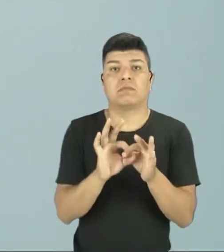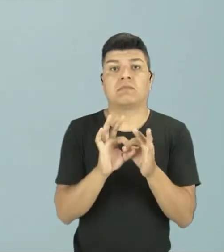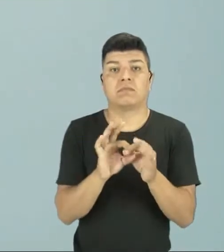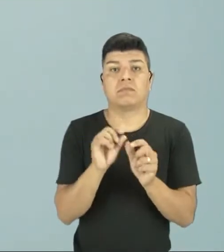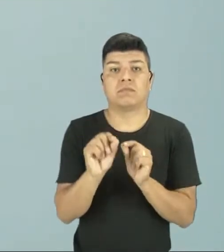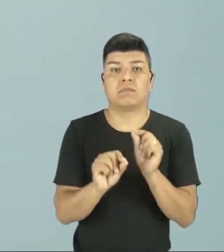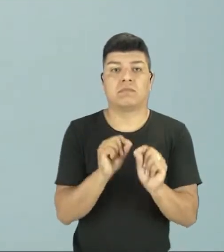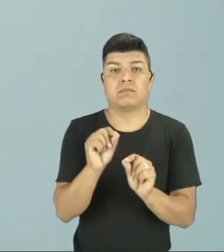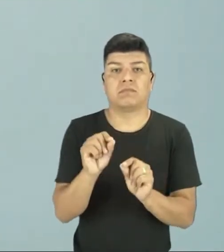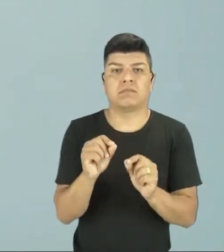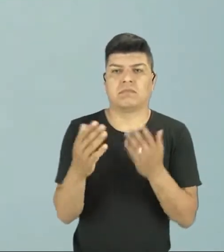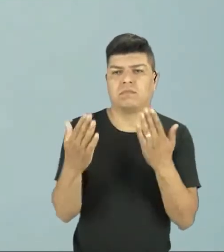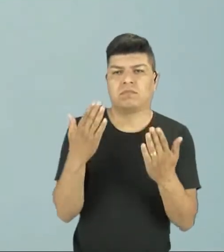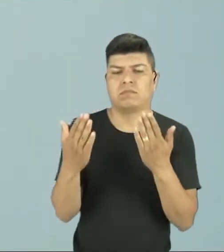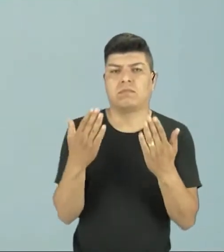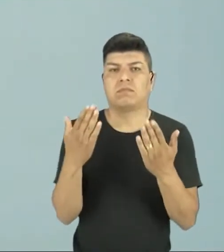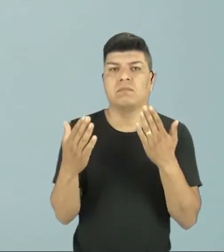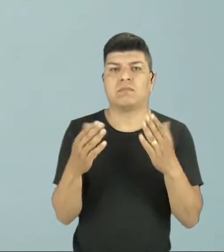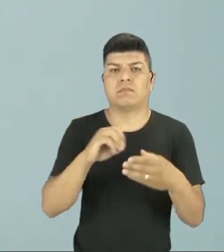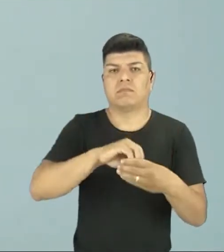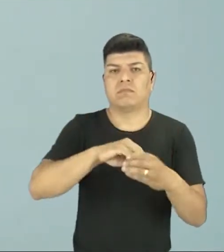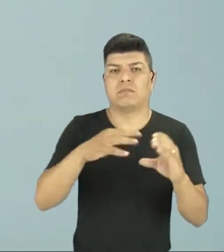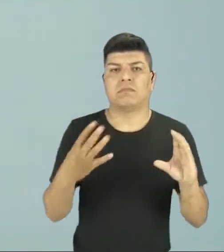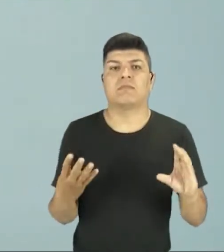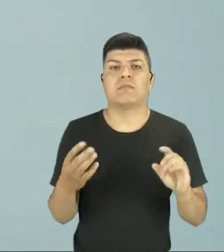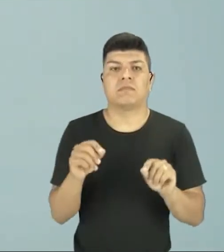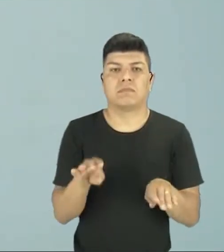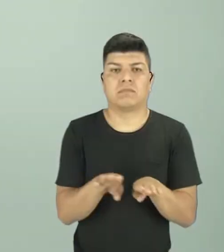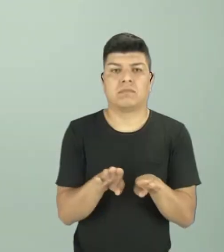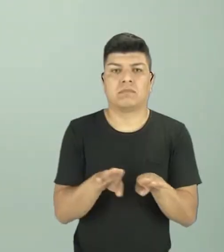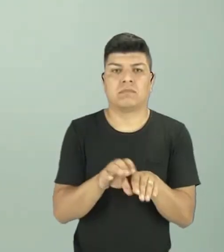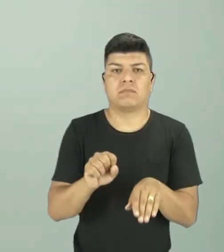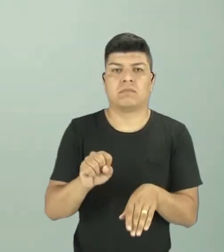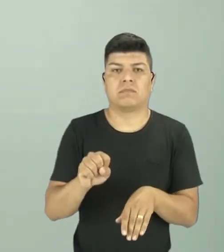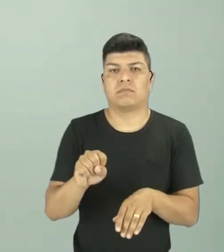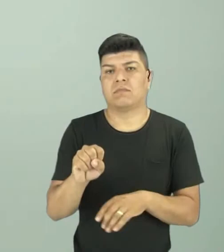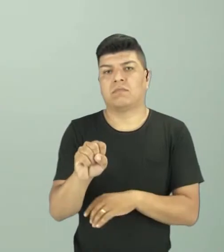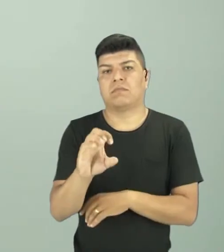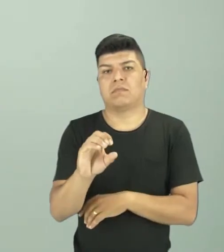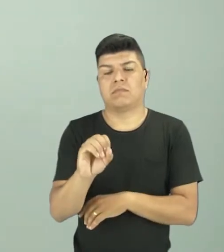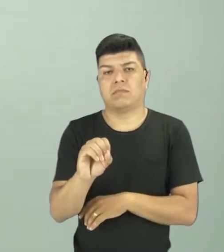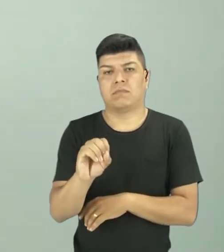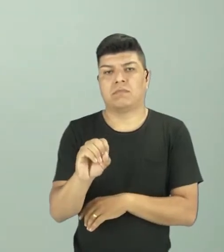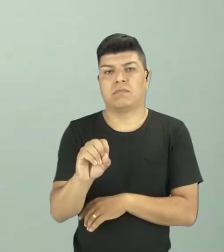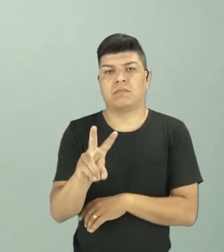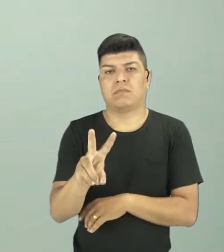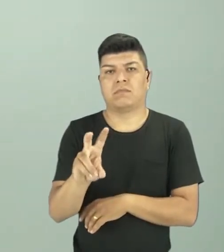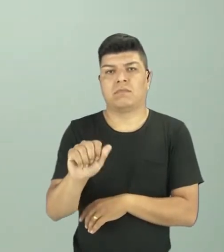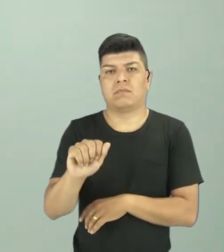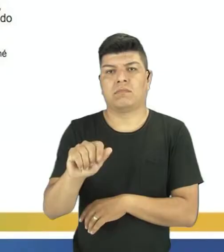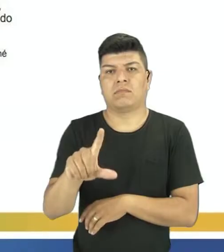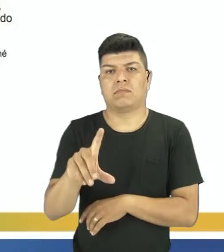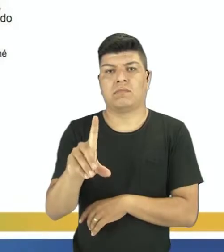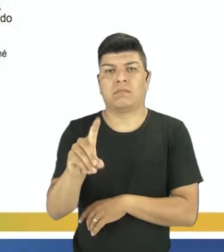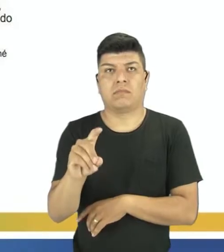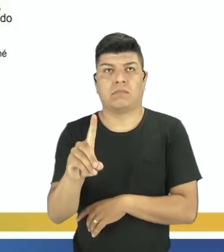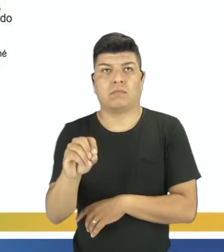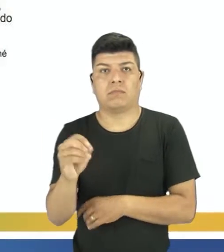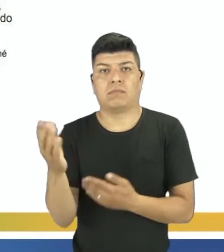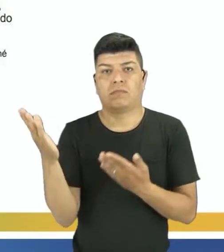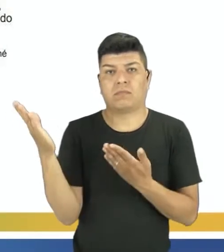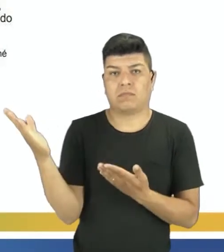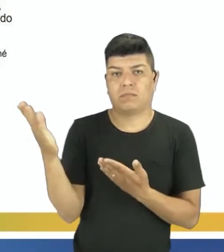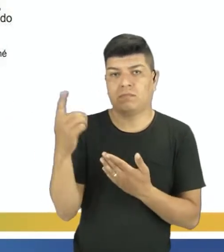relacionarem e compararem, né, com as características do Oswaldo Gueldi, certo? Então, na próxima tela, nós temos aqui a